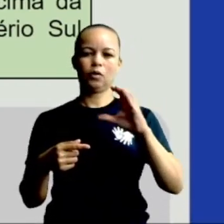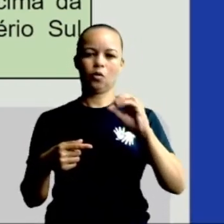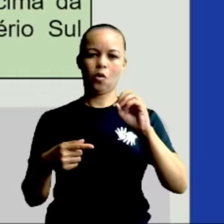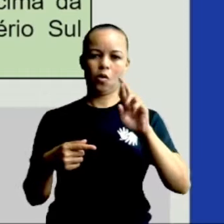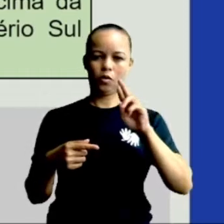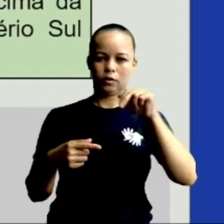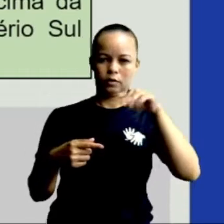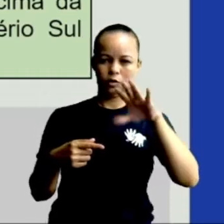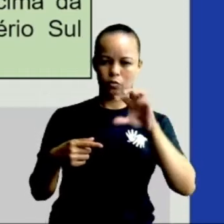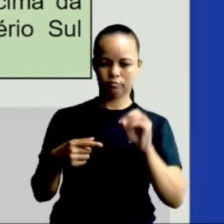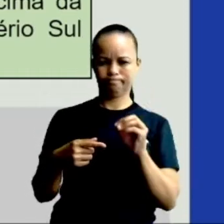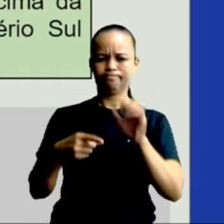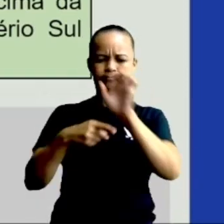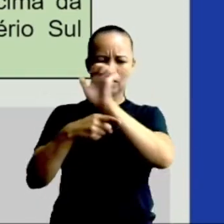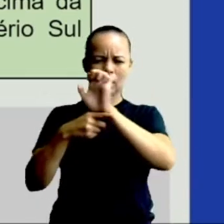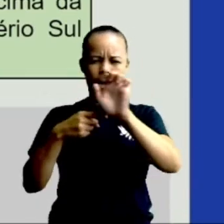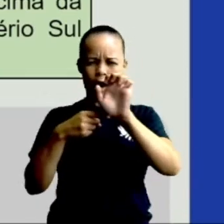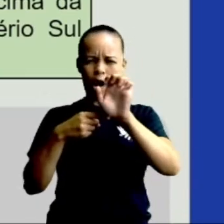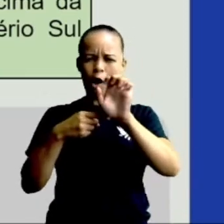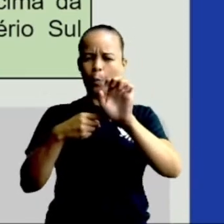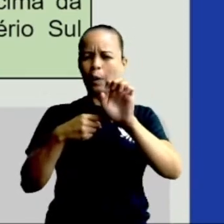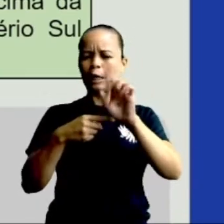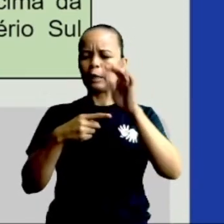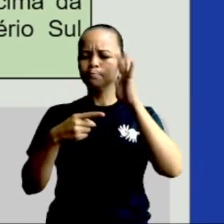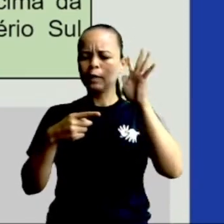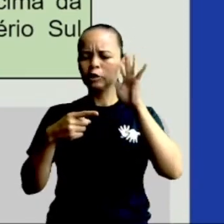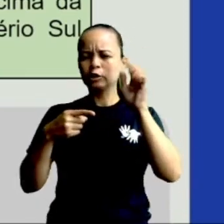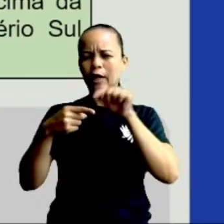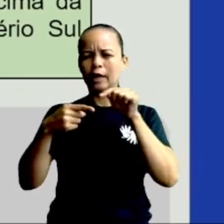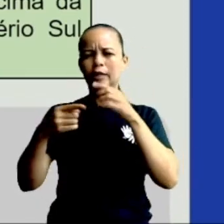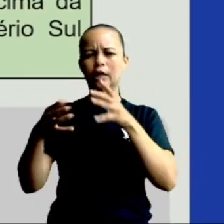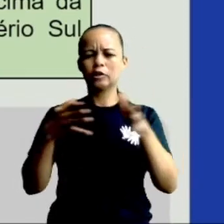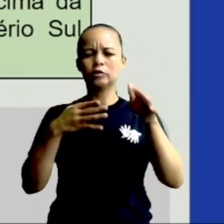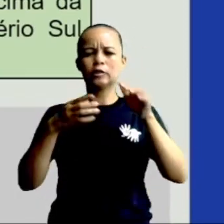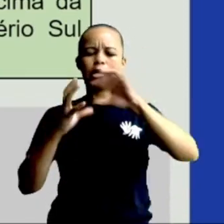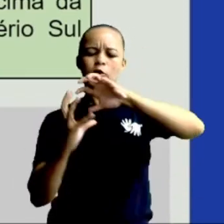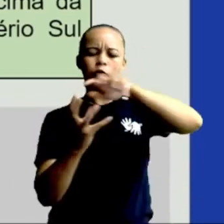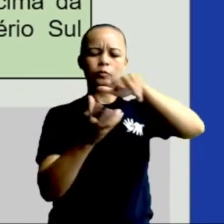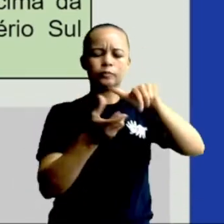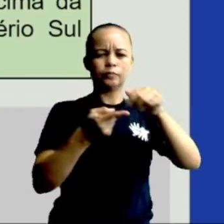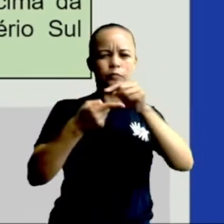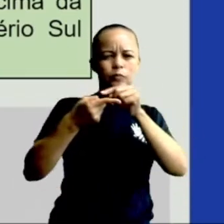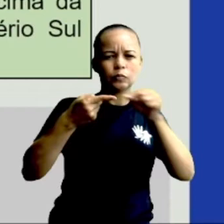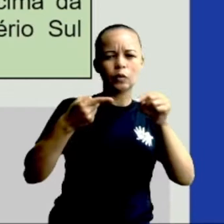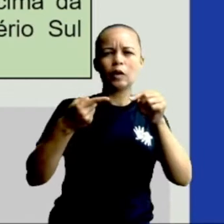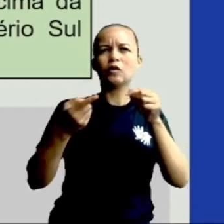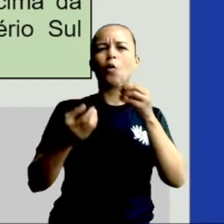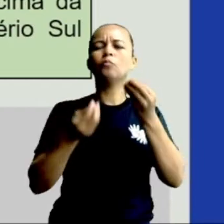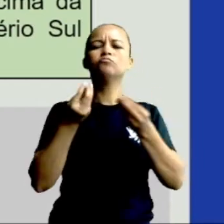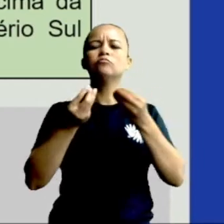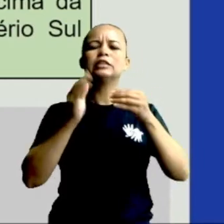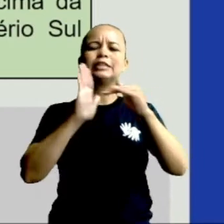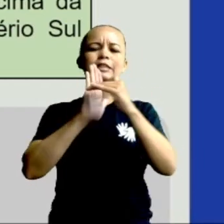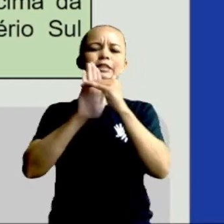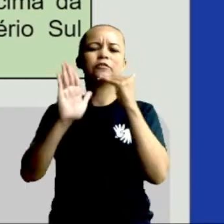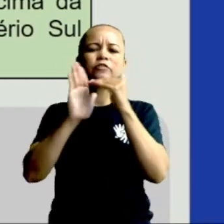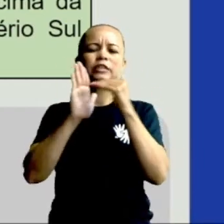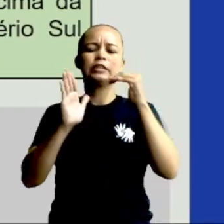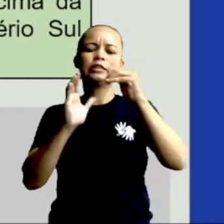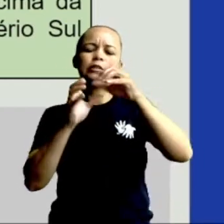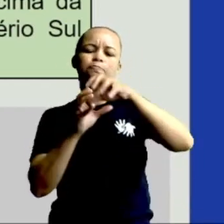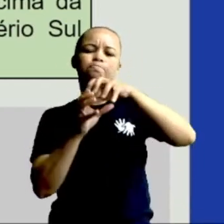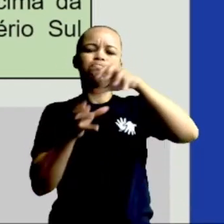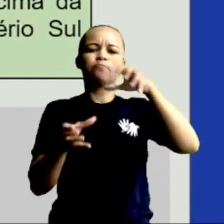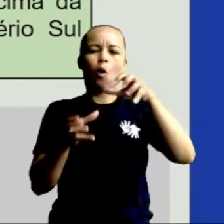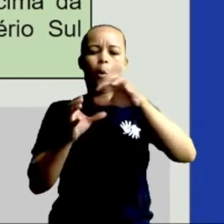imaginária responsável pela divisão do globo terrestre em dois hemisférios, como se dividisse o globo ao